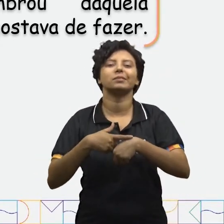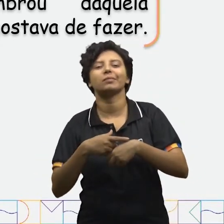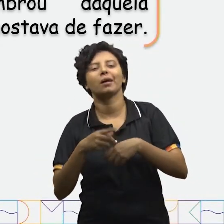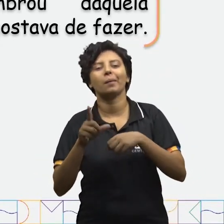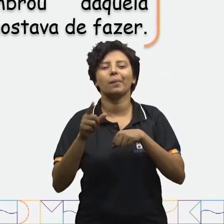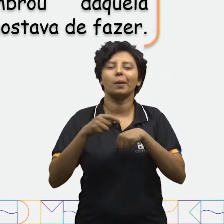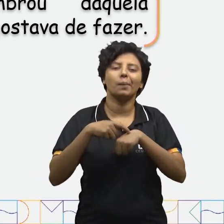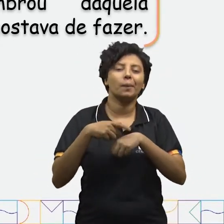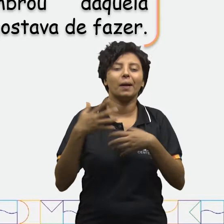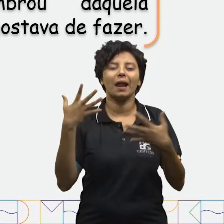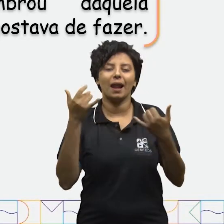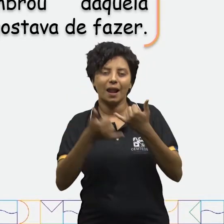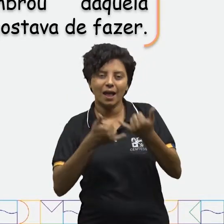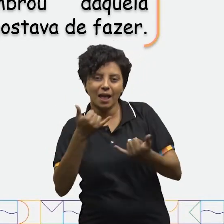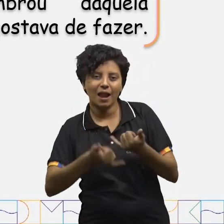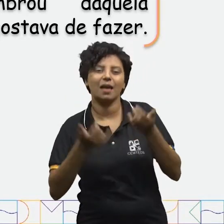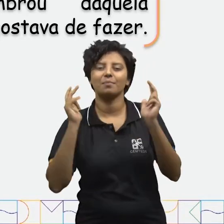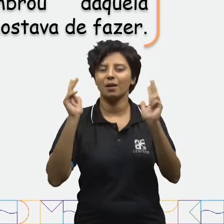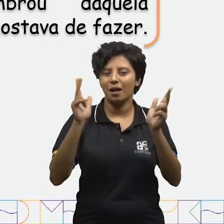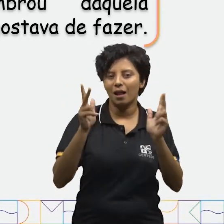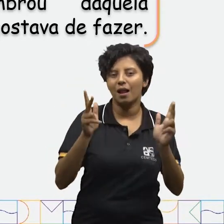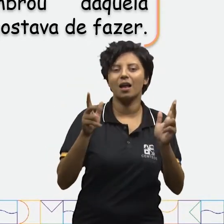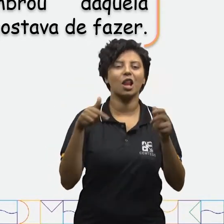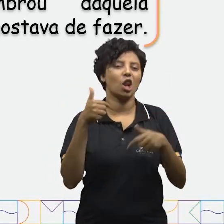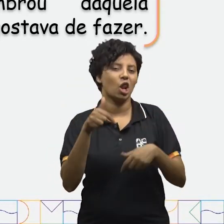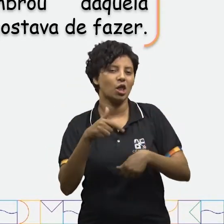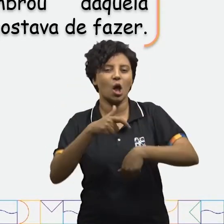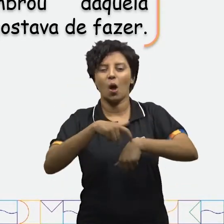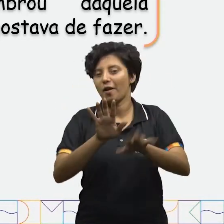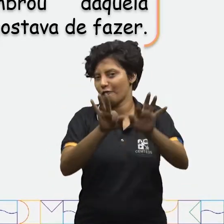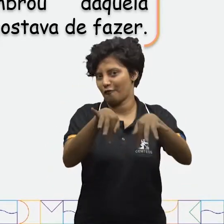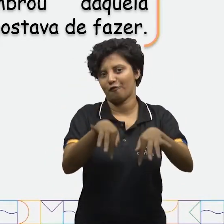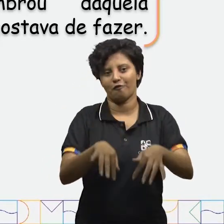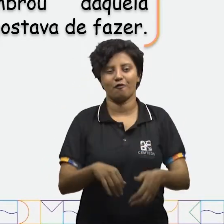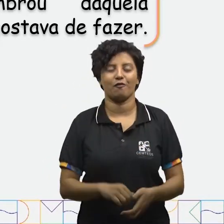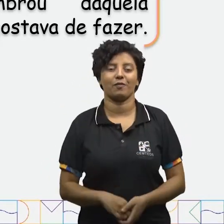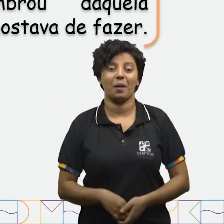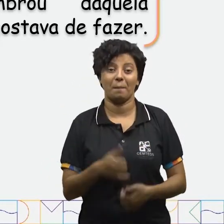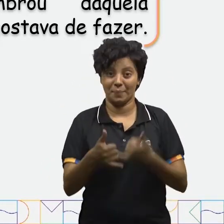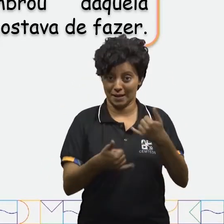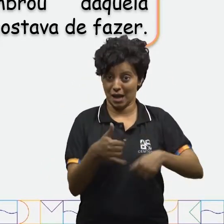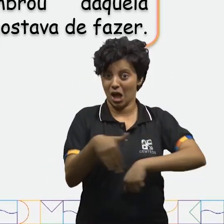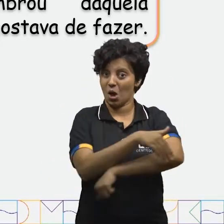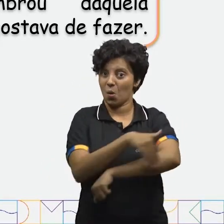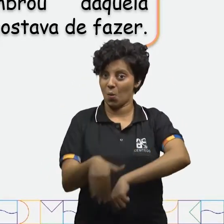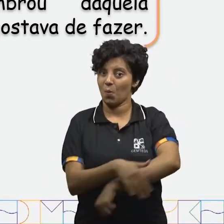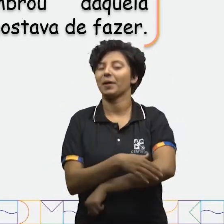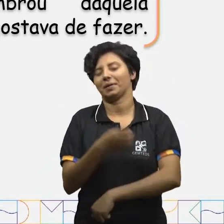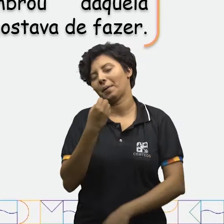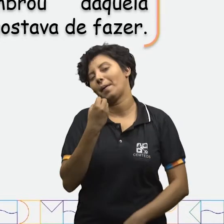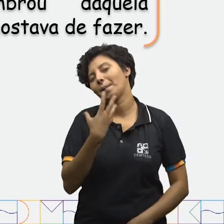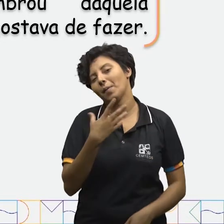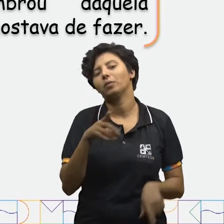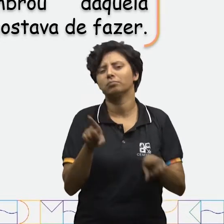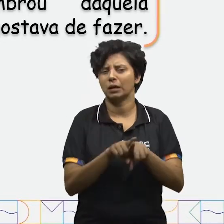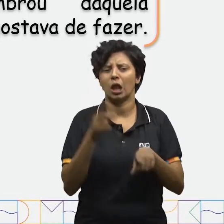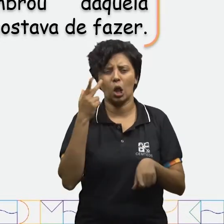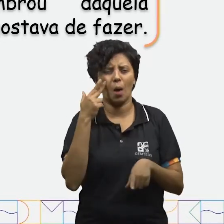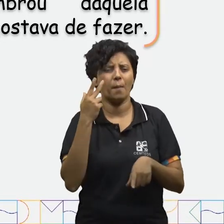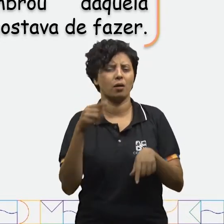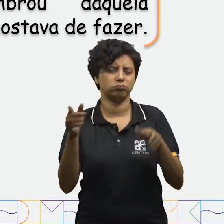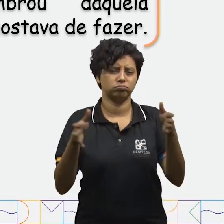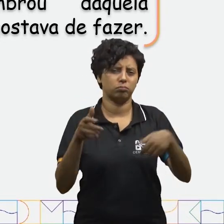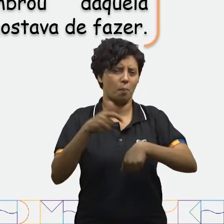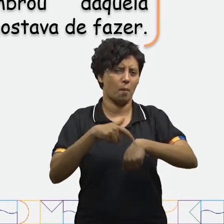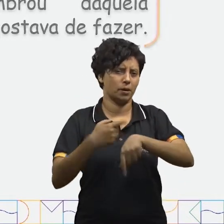em que tudo era brincadeira, diversão e não tinha hora para acabar, e que brincar na rua era algo muito comum na